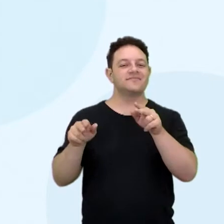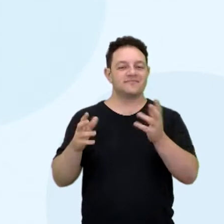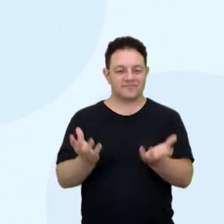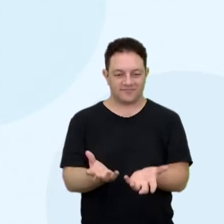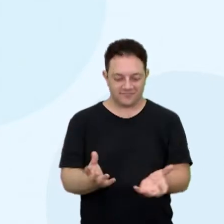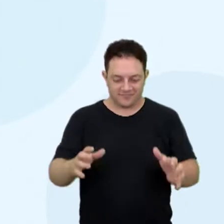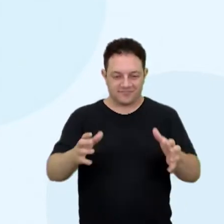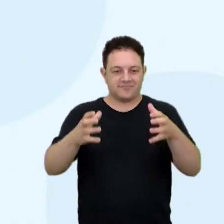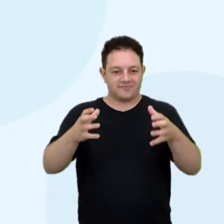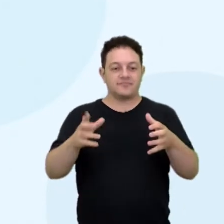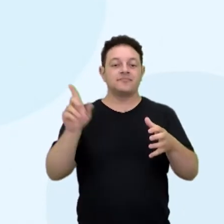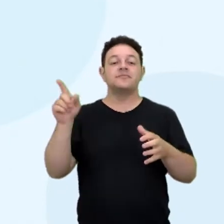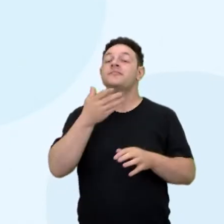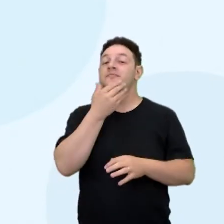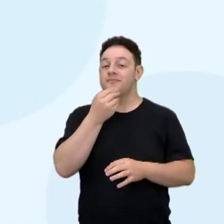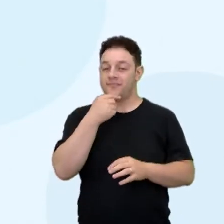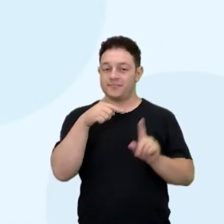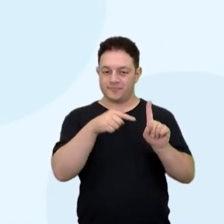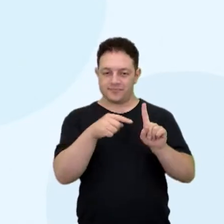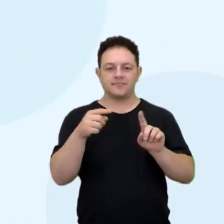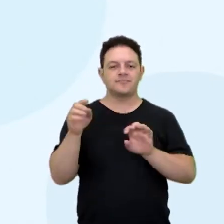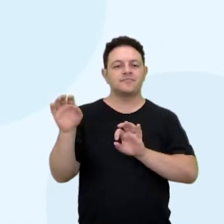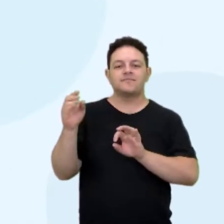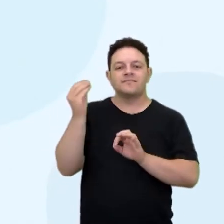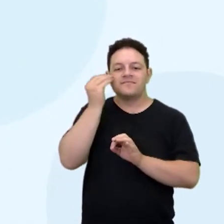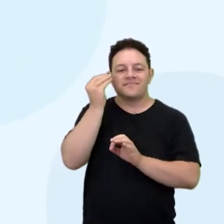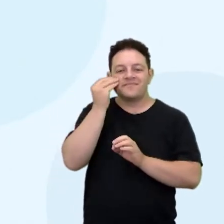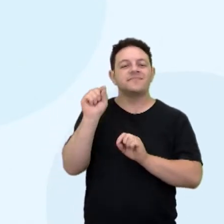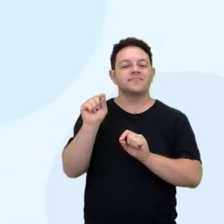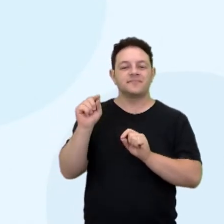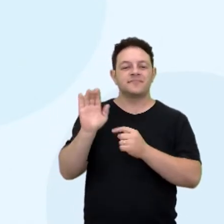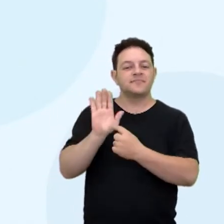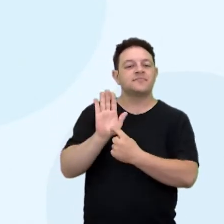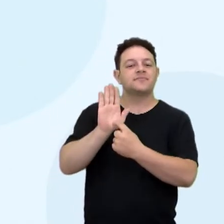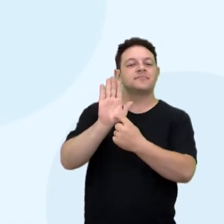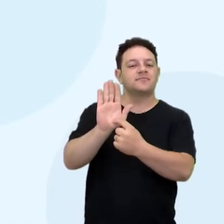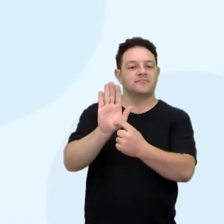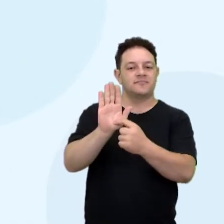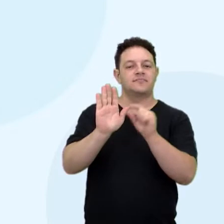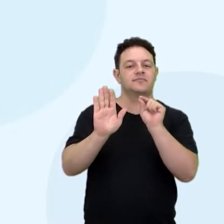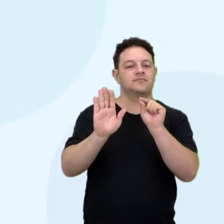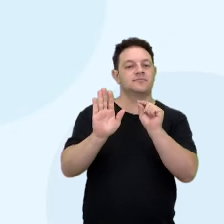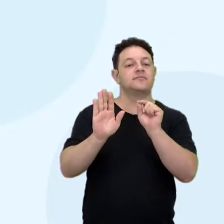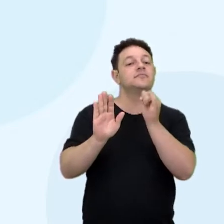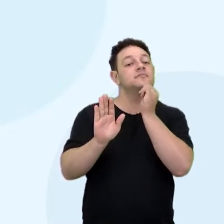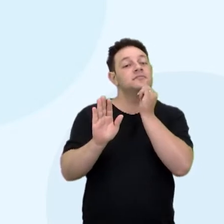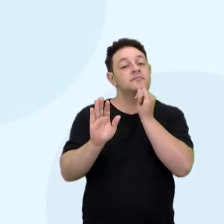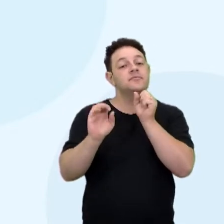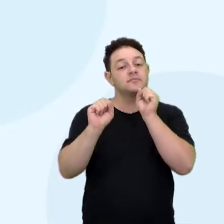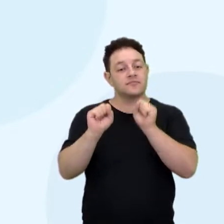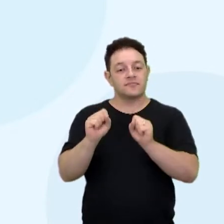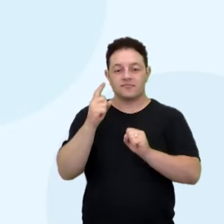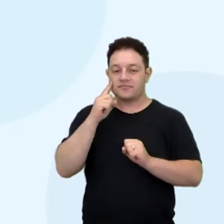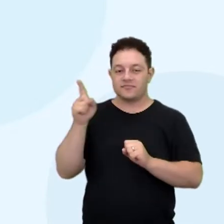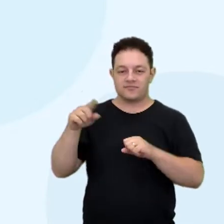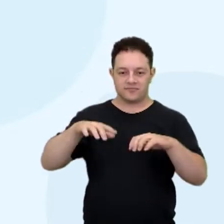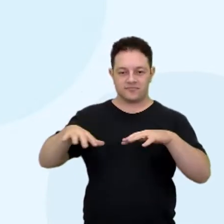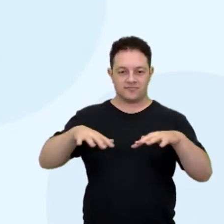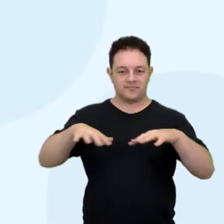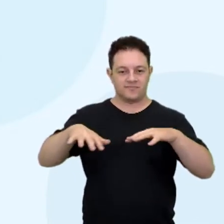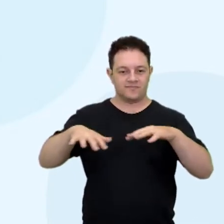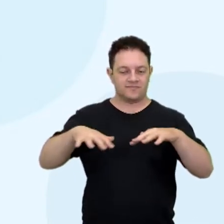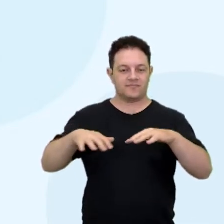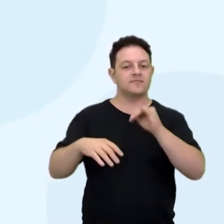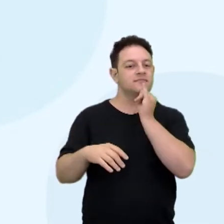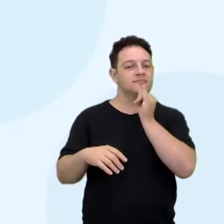usou aí, né, uma maneira aí de mostrar, né, como é que se né, pode-se ver aí o tremor de terra, né? Então